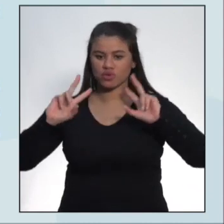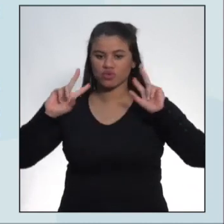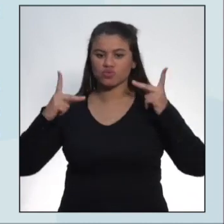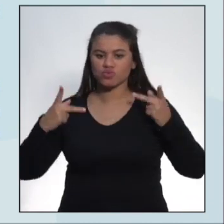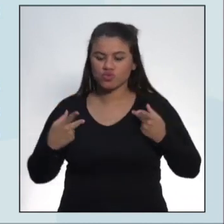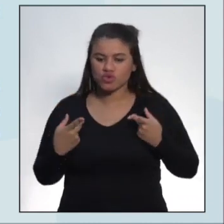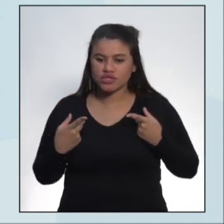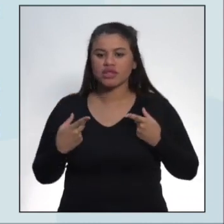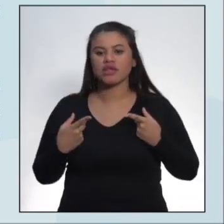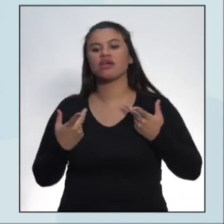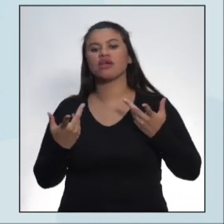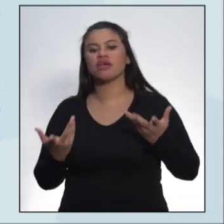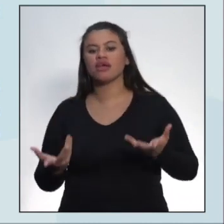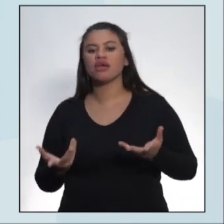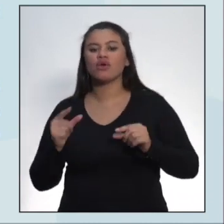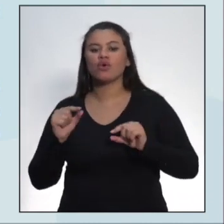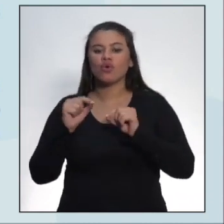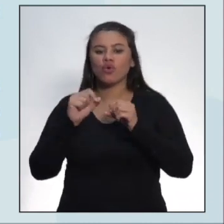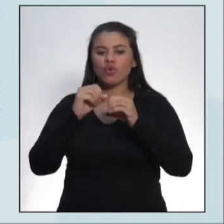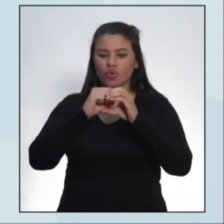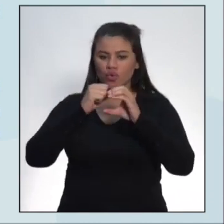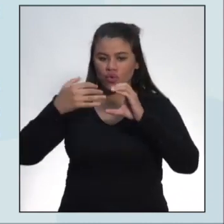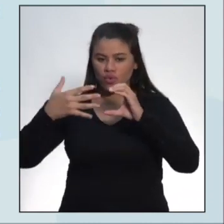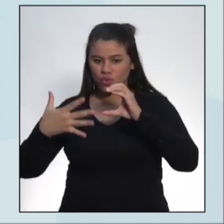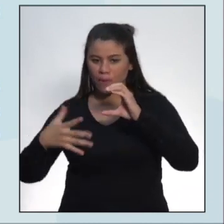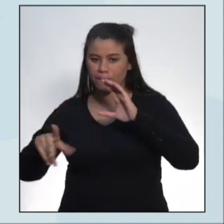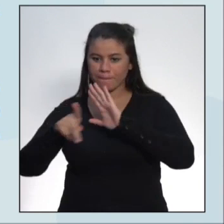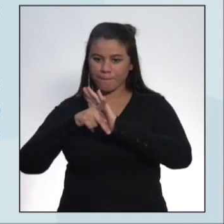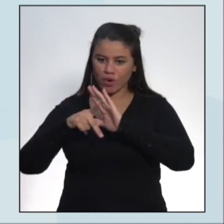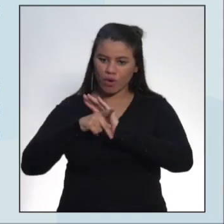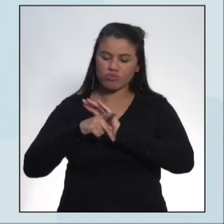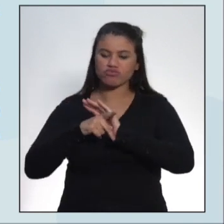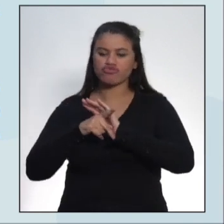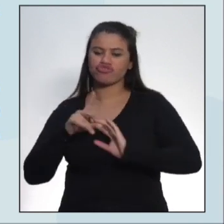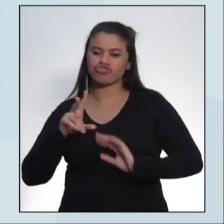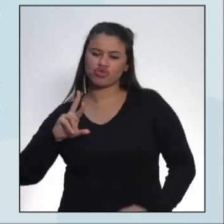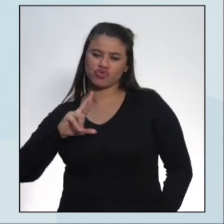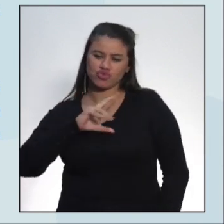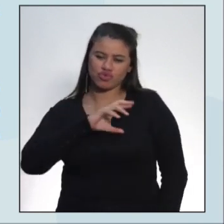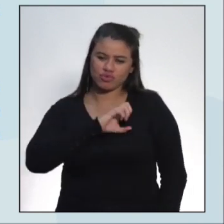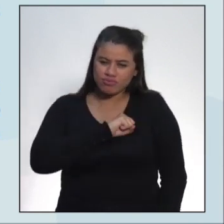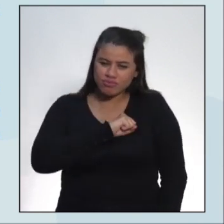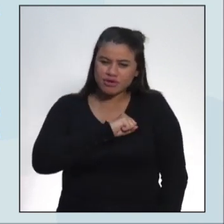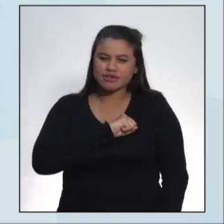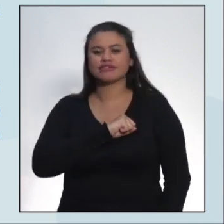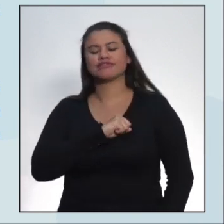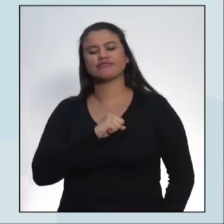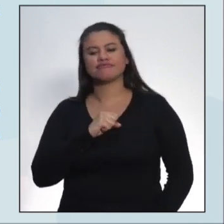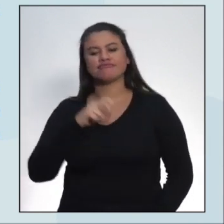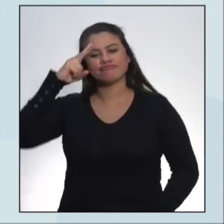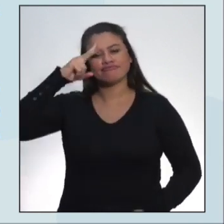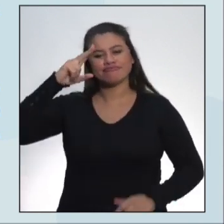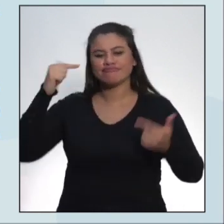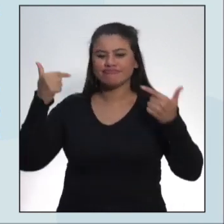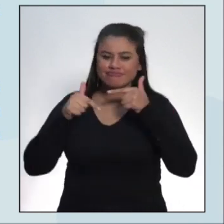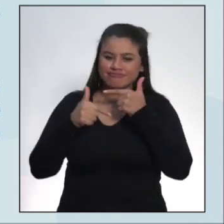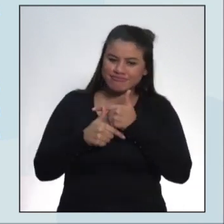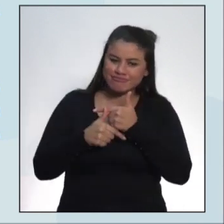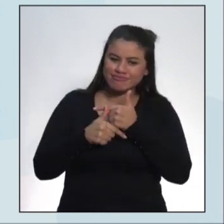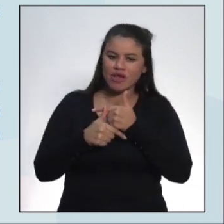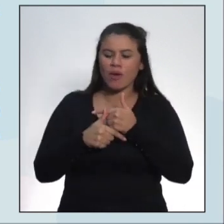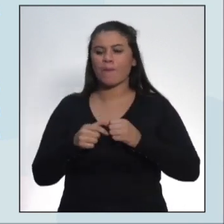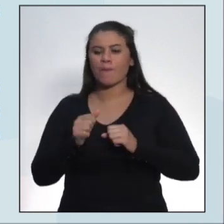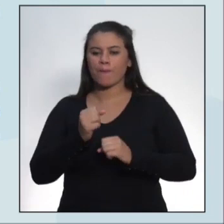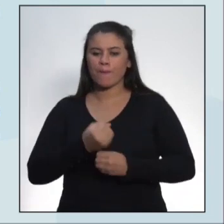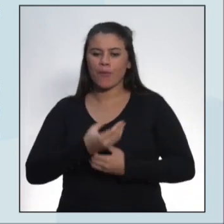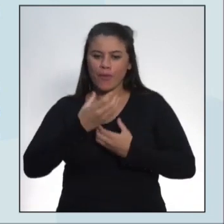elementos constitutivos que caracterizam os gêneros romance, comédia de costumes, poema,